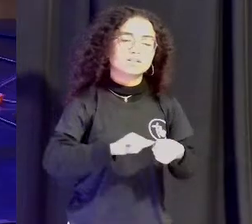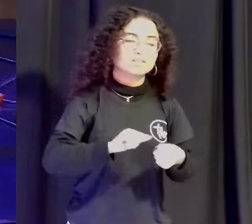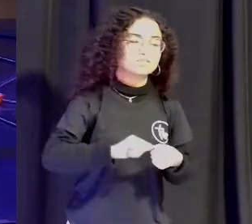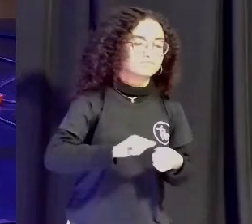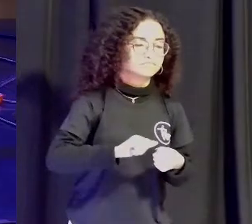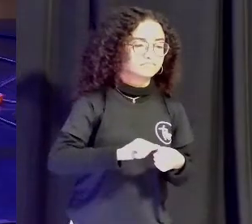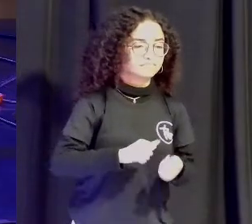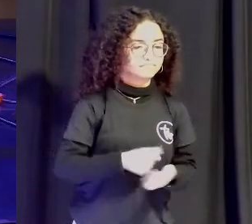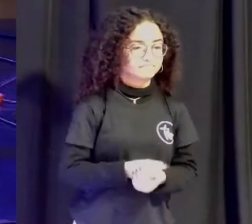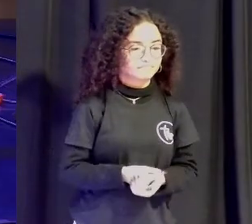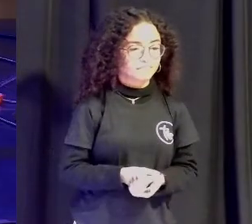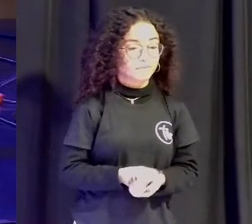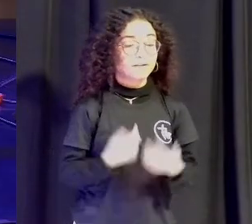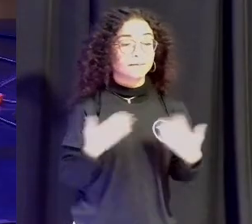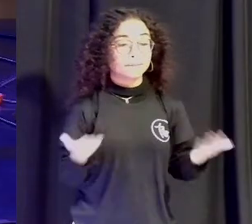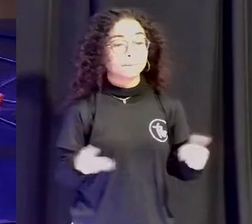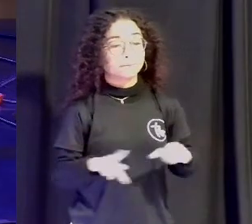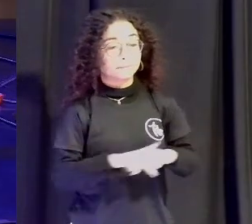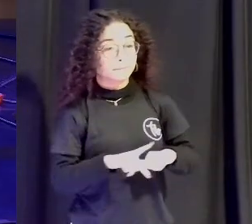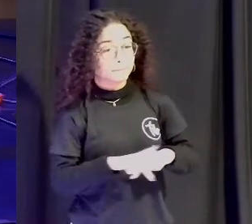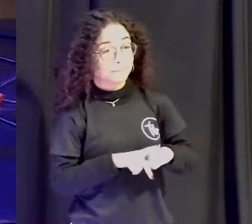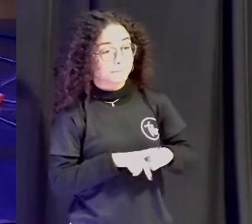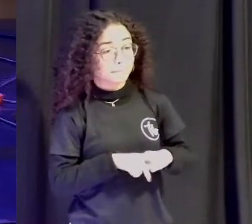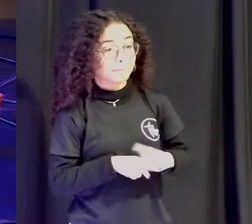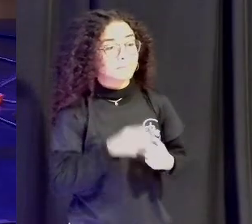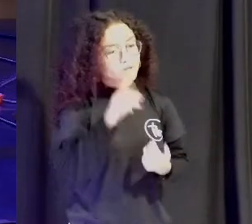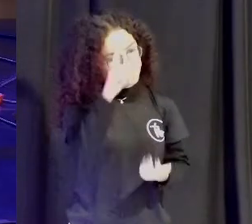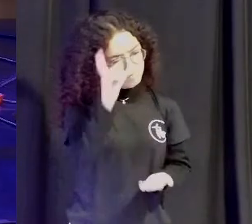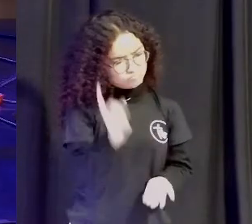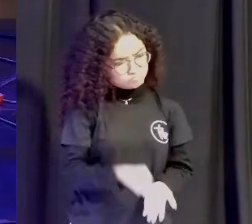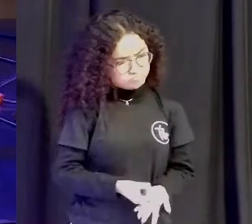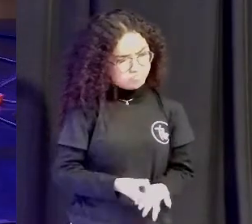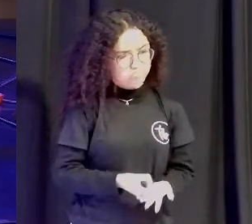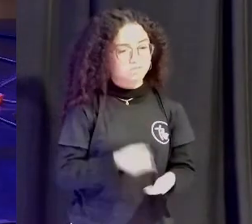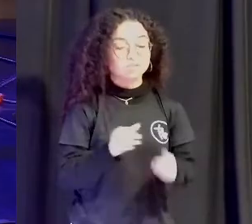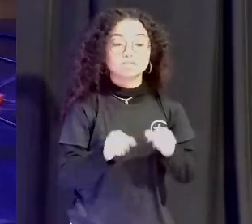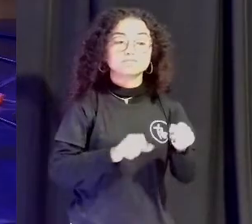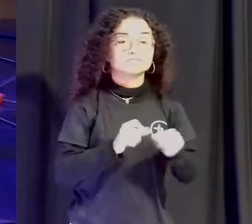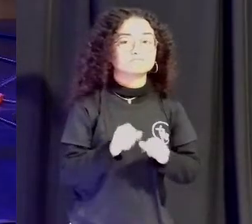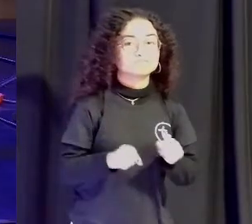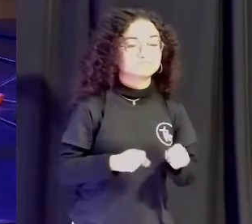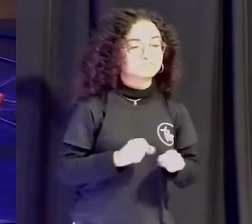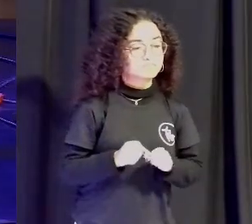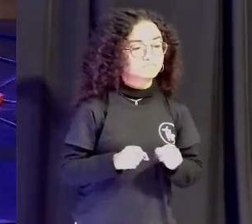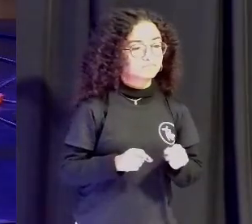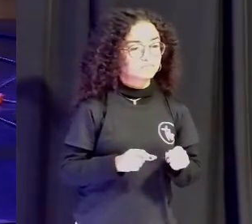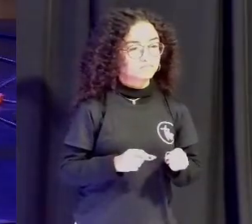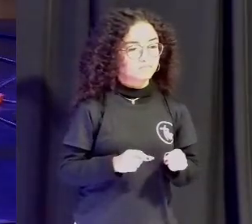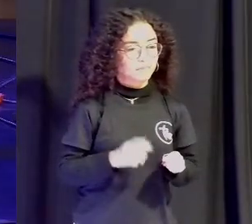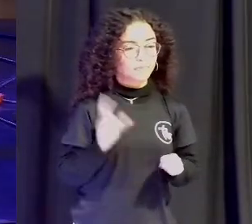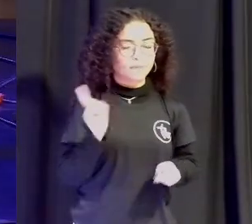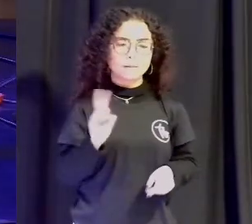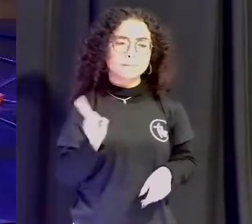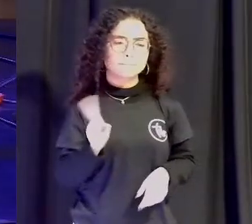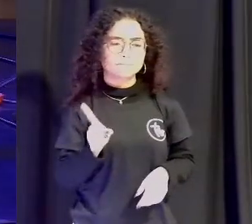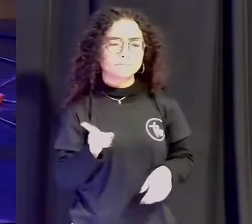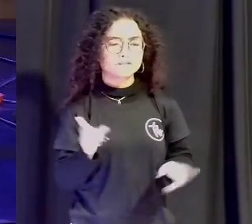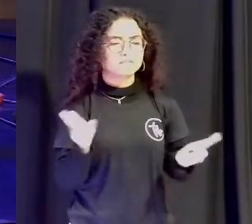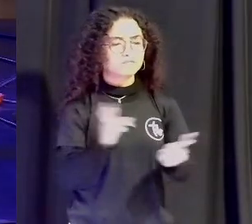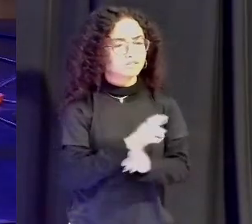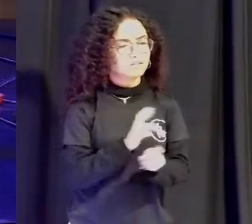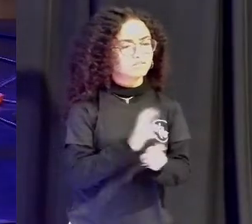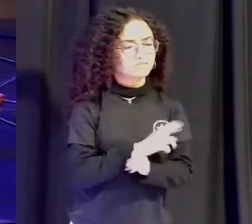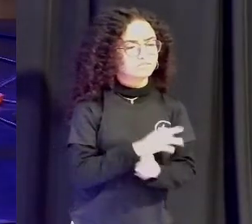Pedro está afirmando categoricamente: não obstante ao que vocês determinaram que fosse